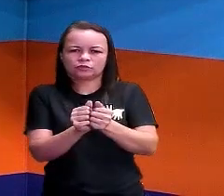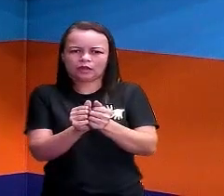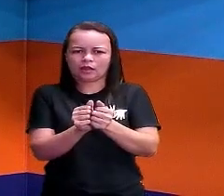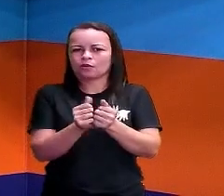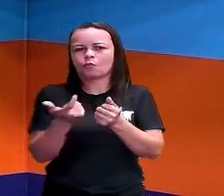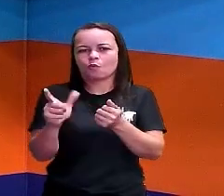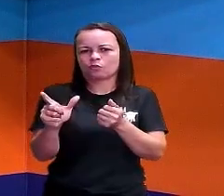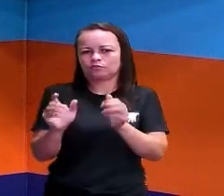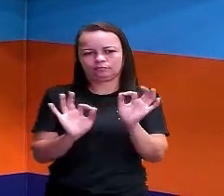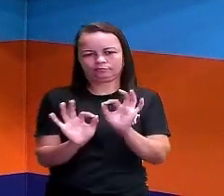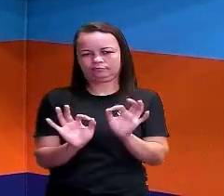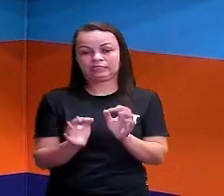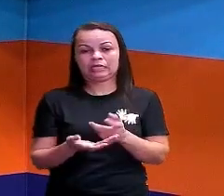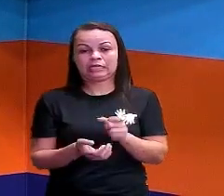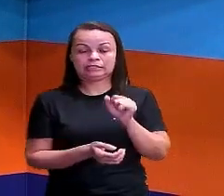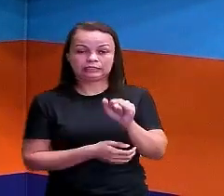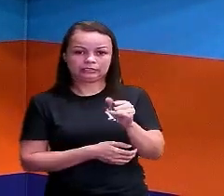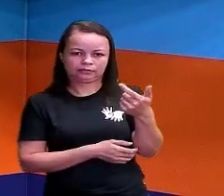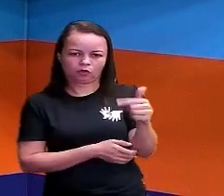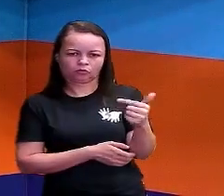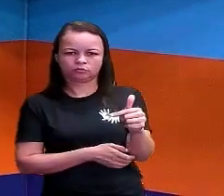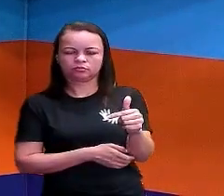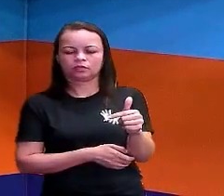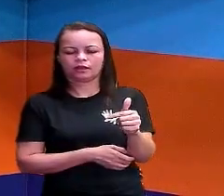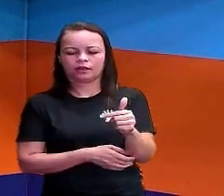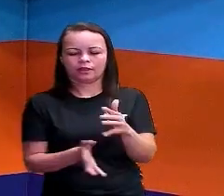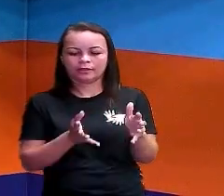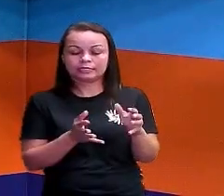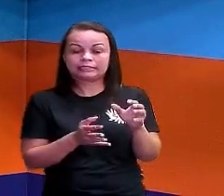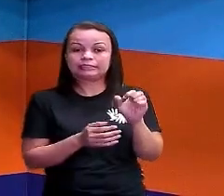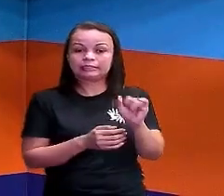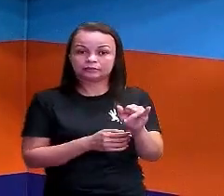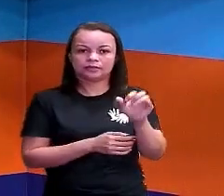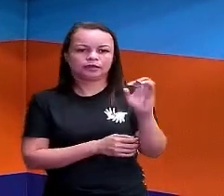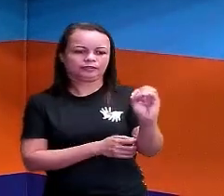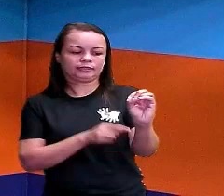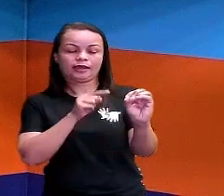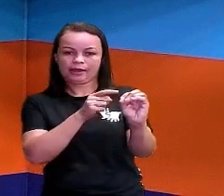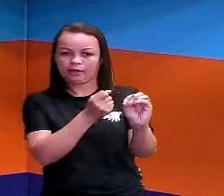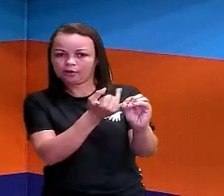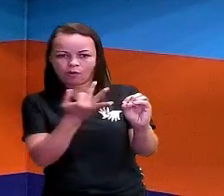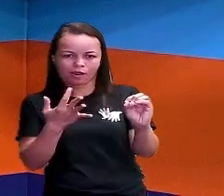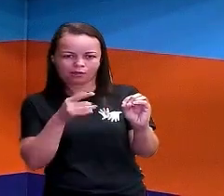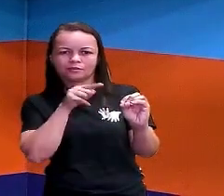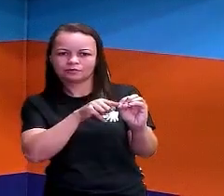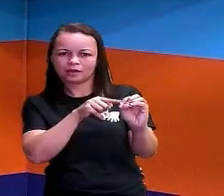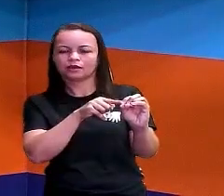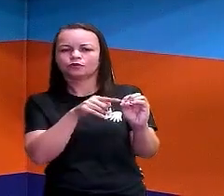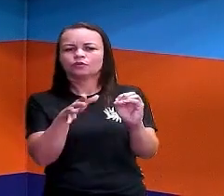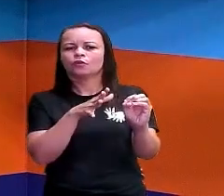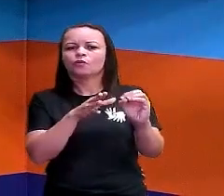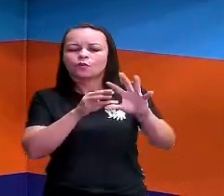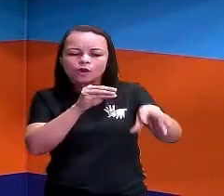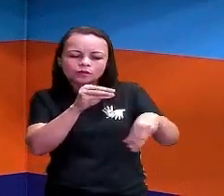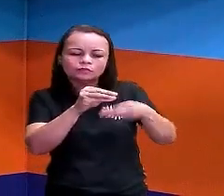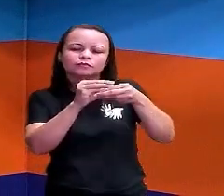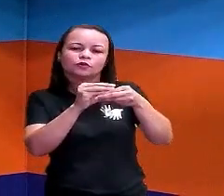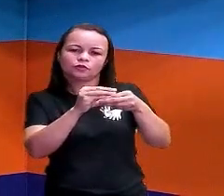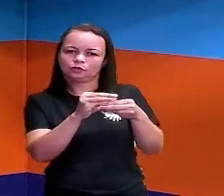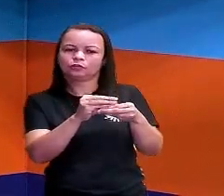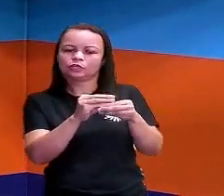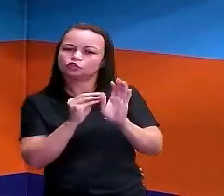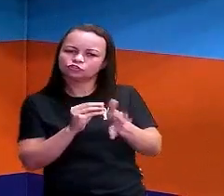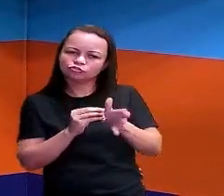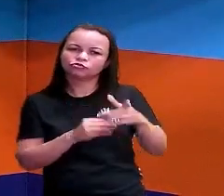que eu tenho. Então, se não tem, se é 0, né, a quantidade, quando eu adiciono a algo que eu já tenho